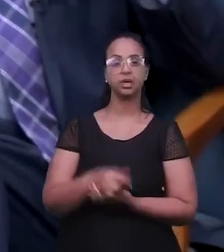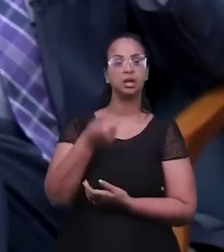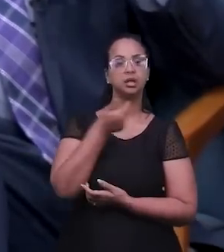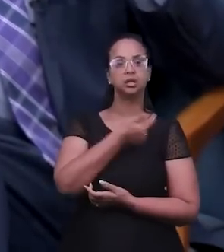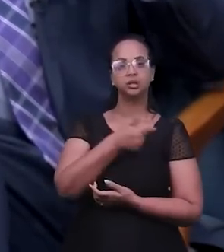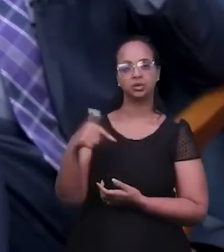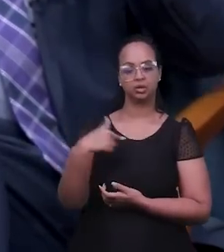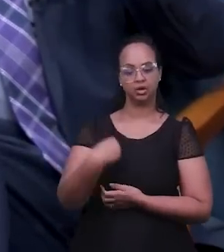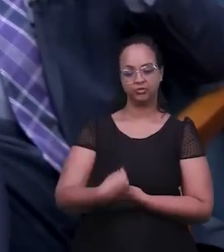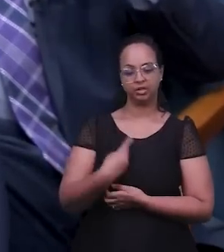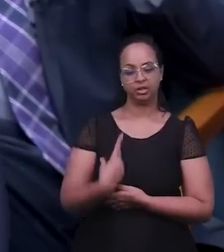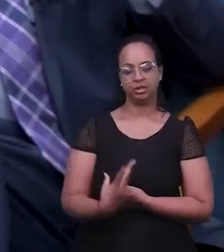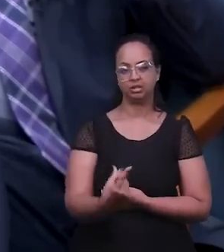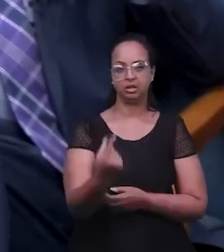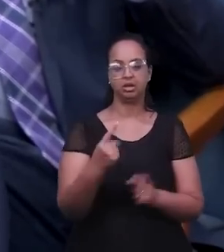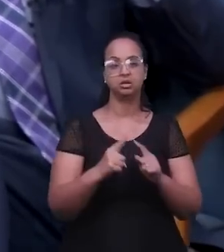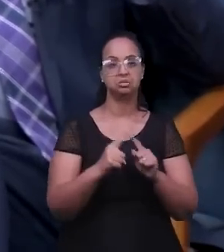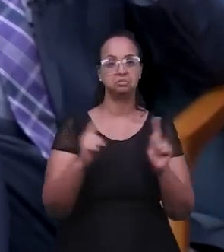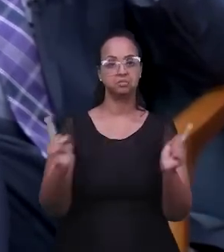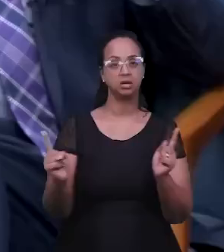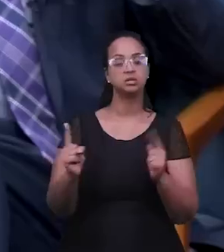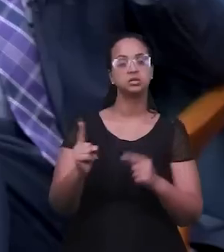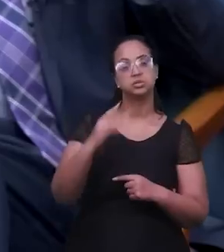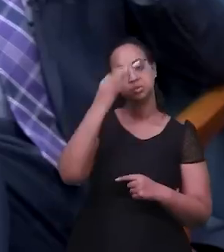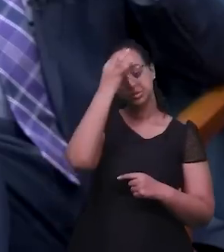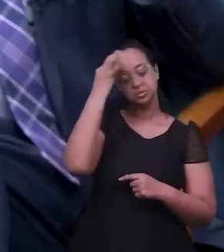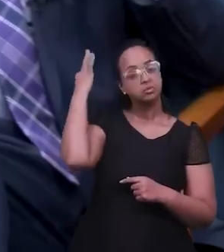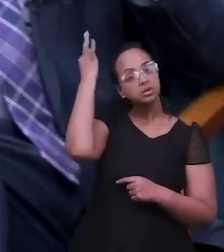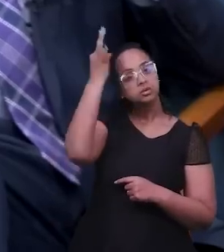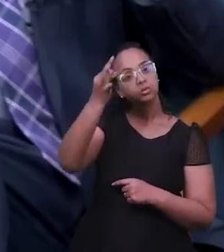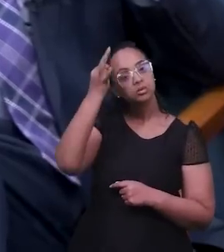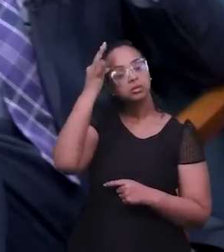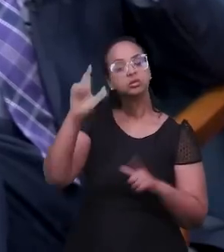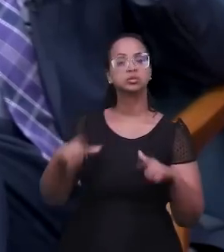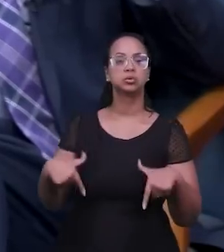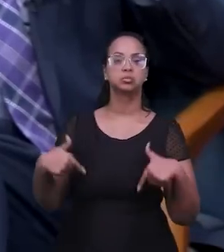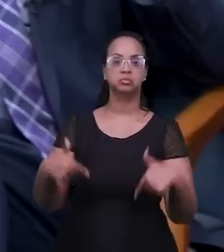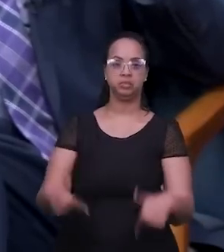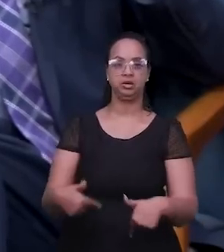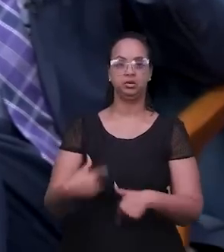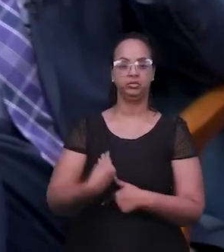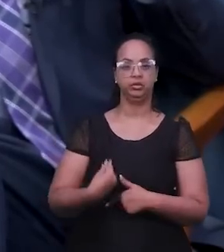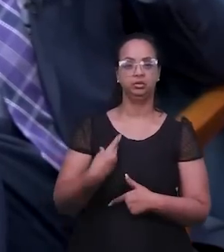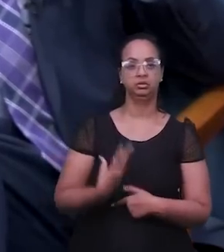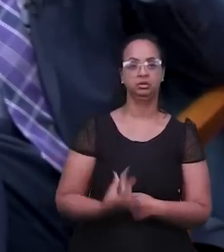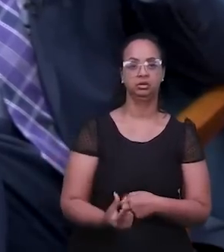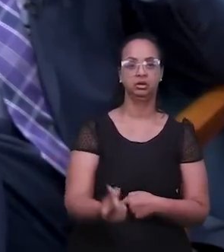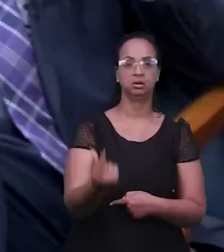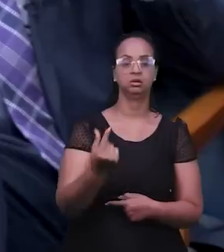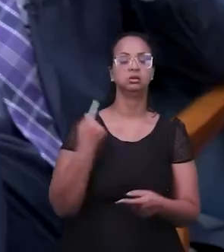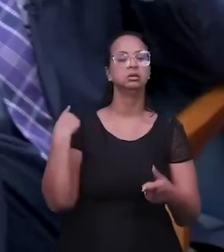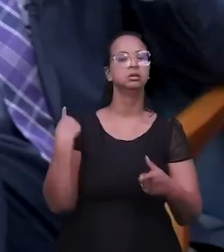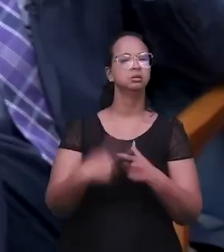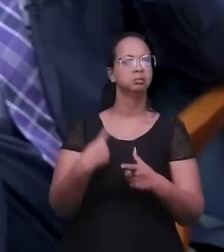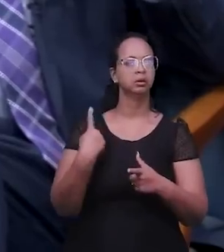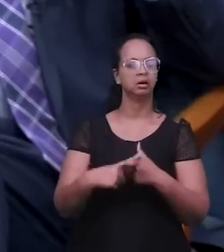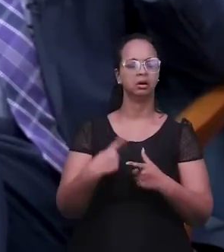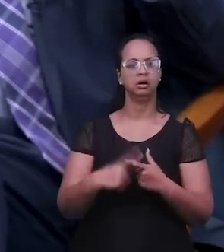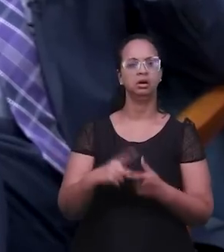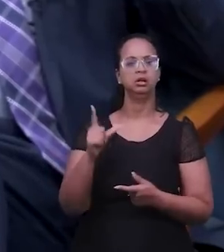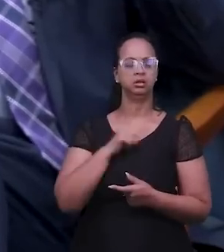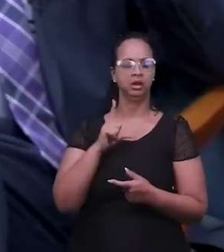letra não dá essa vida eterna, mas o Espírito opera vida eterna. Então,